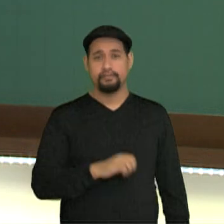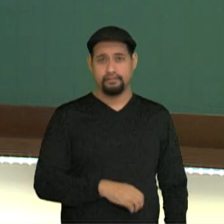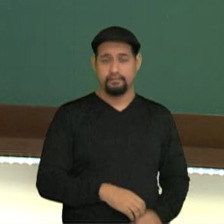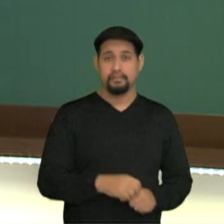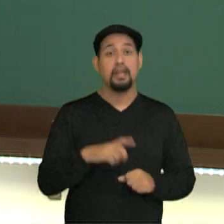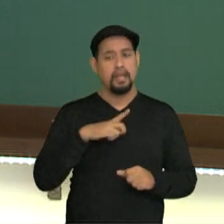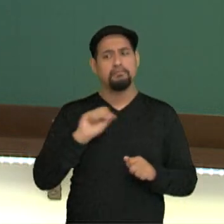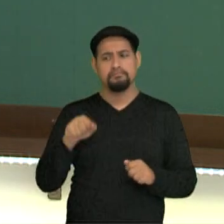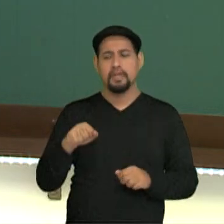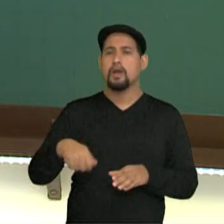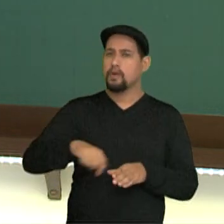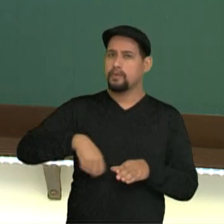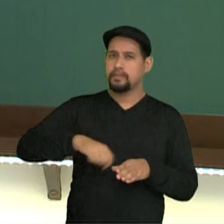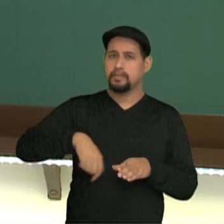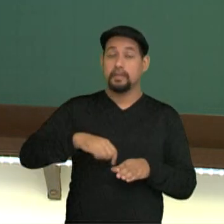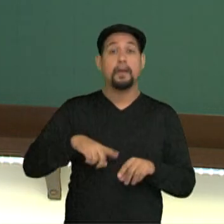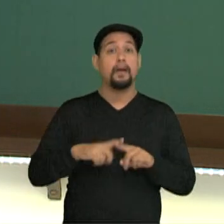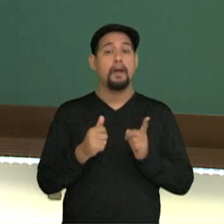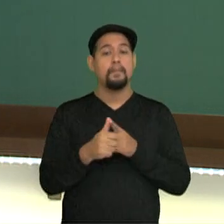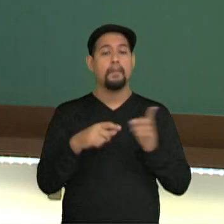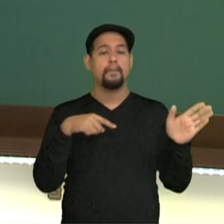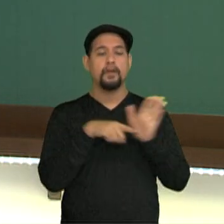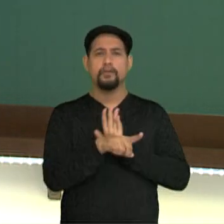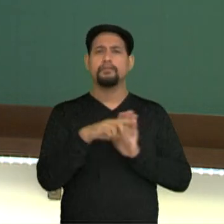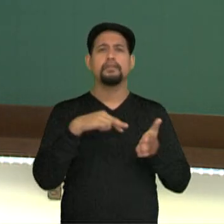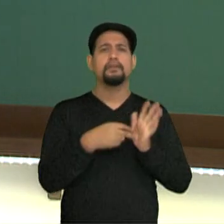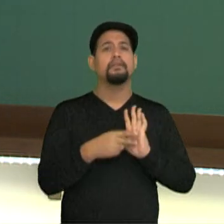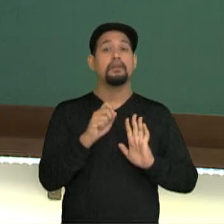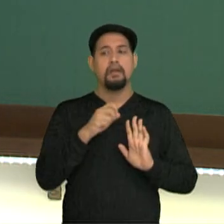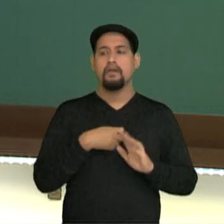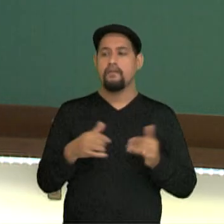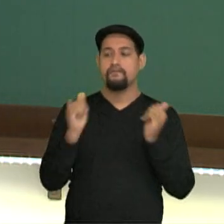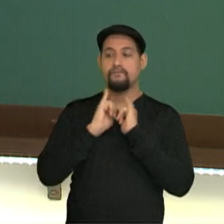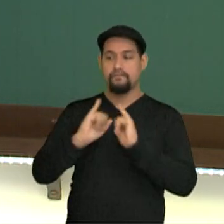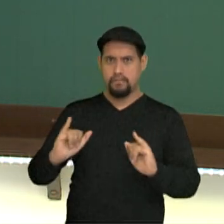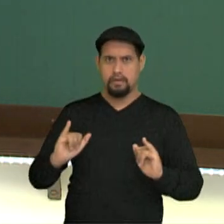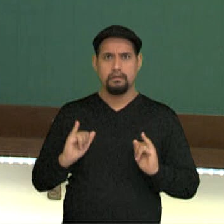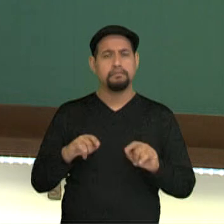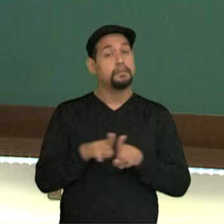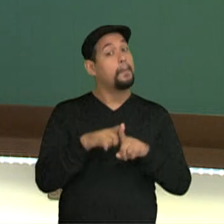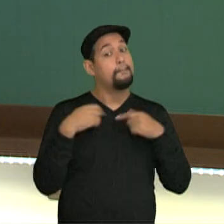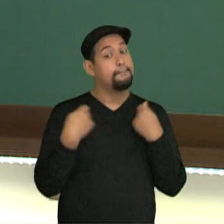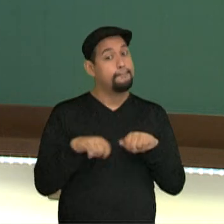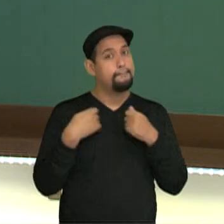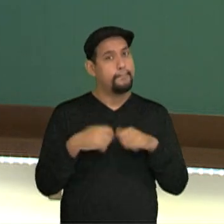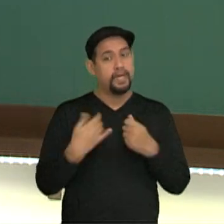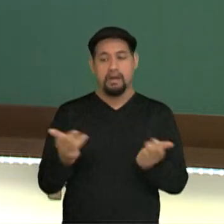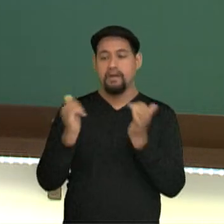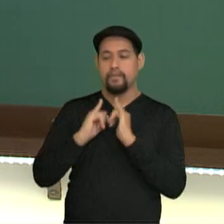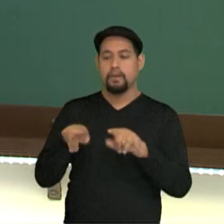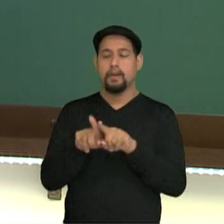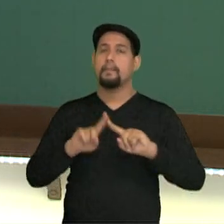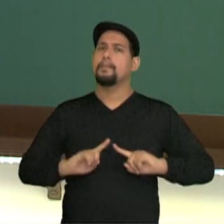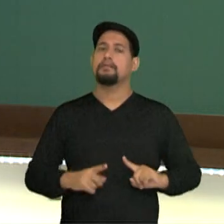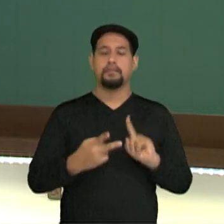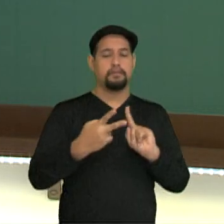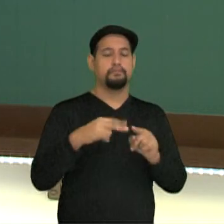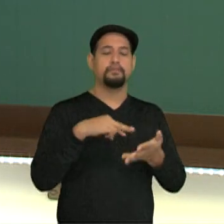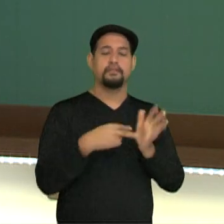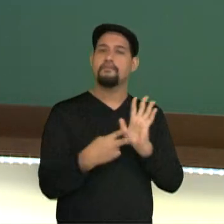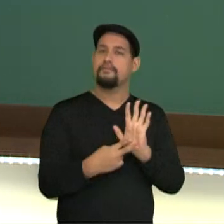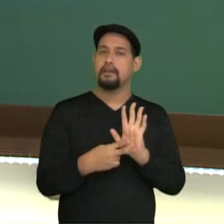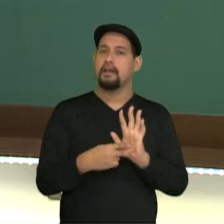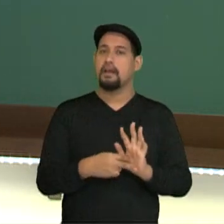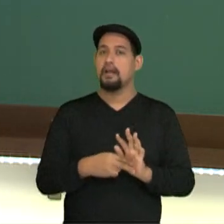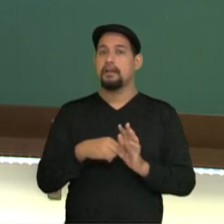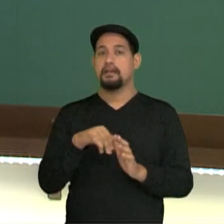ela cozinha. Observem que a primeira pergunta ela é uma information question, porque eu preciso dessa informação, mas a segunda é a yes